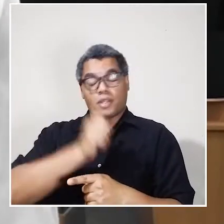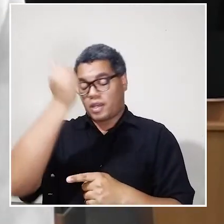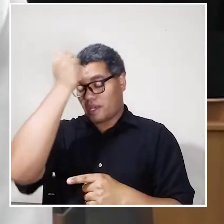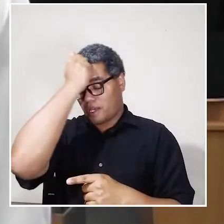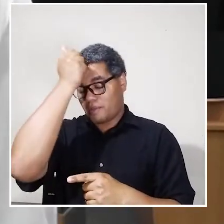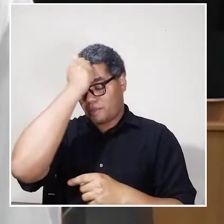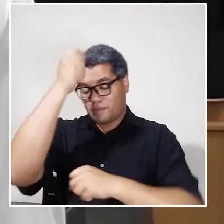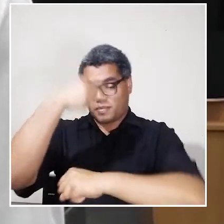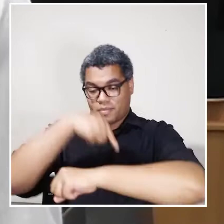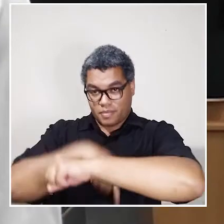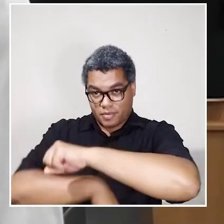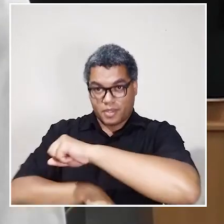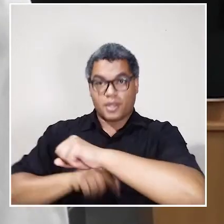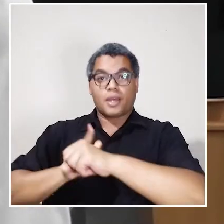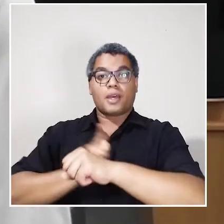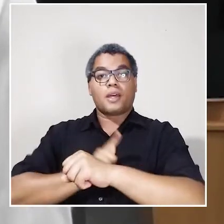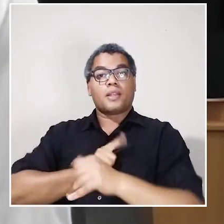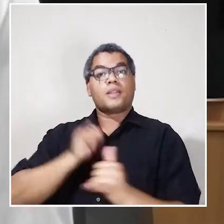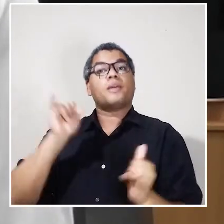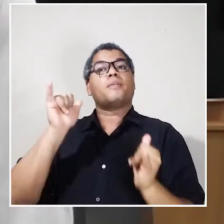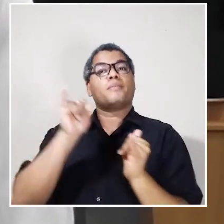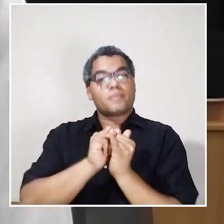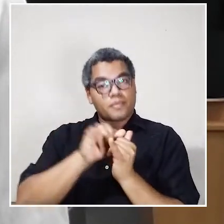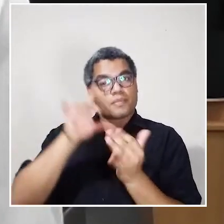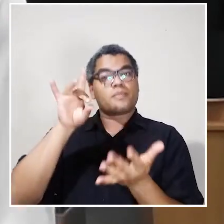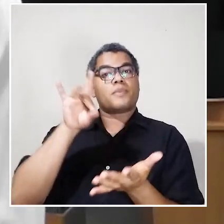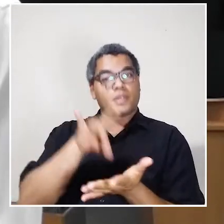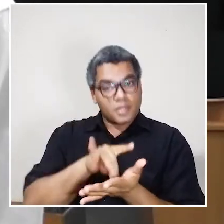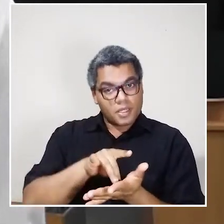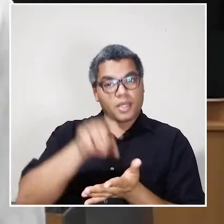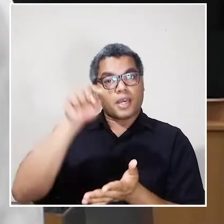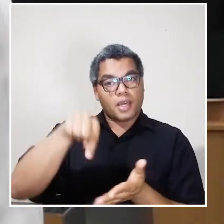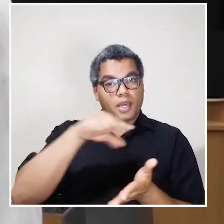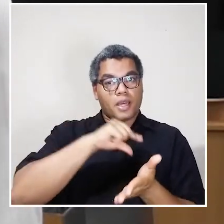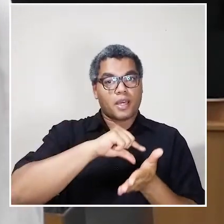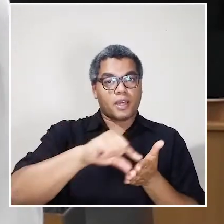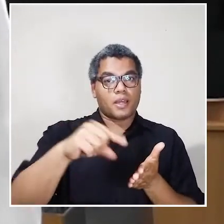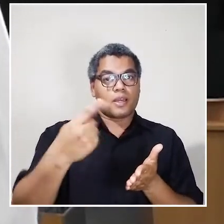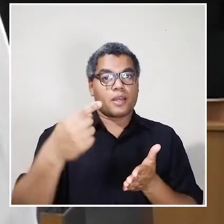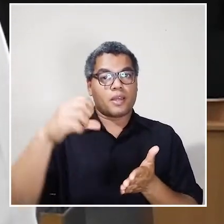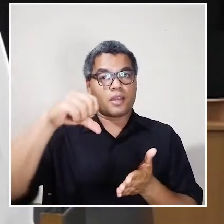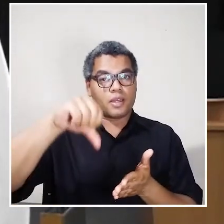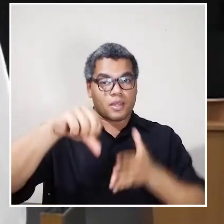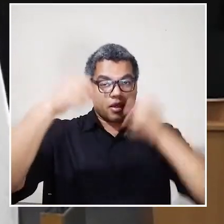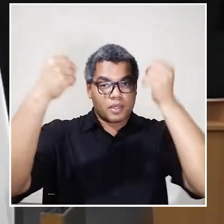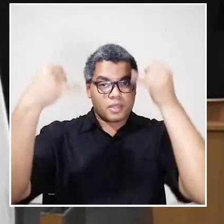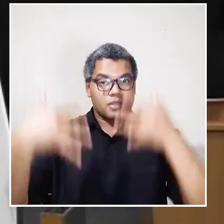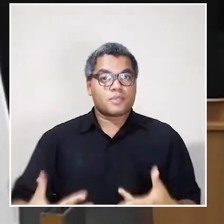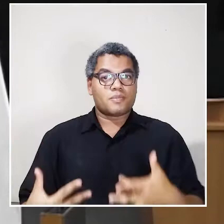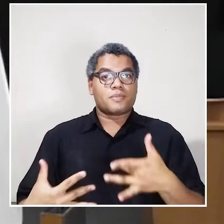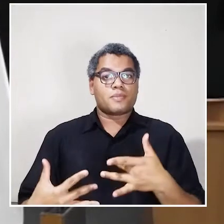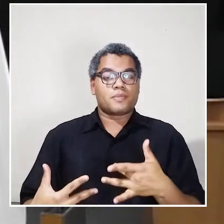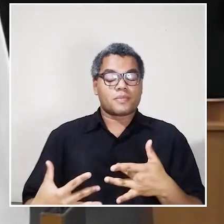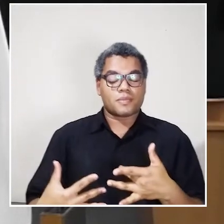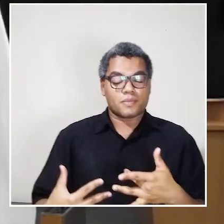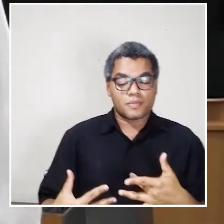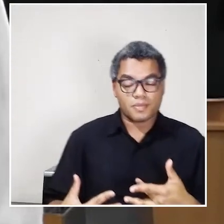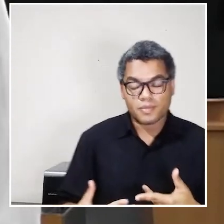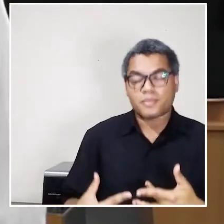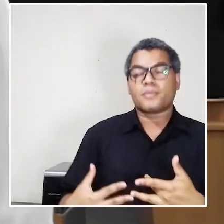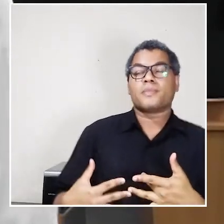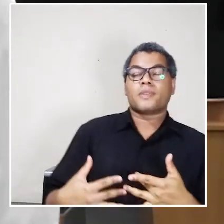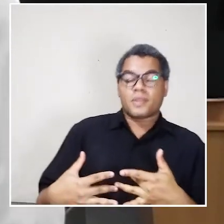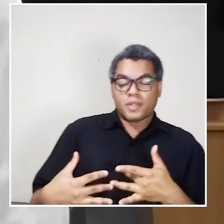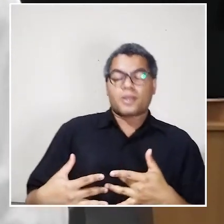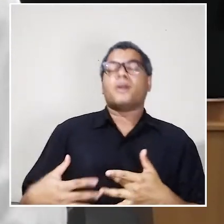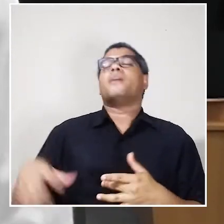perdão. E é o que o versículo 19, lá no fechamento da oração, vai propiciar. Ele pede assim: